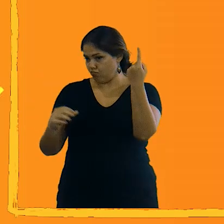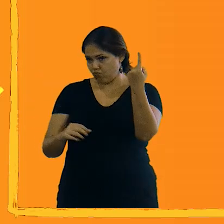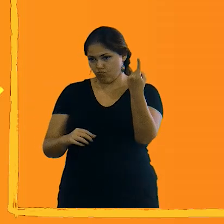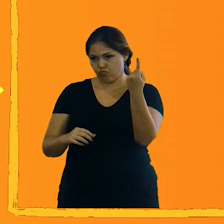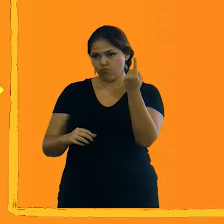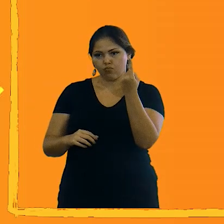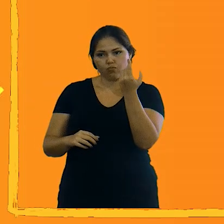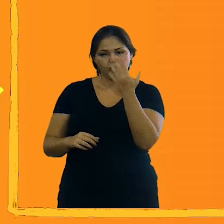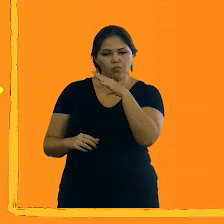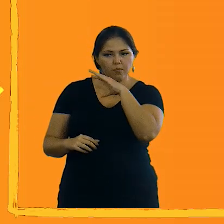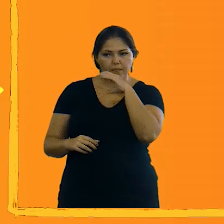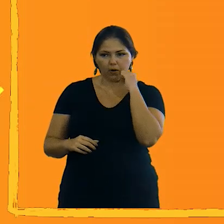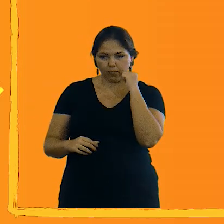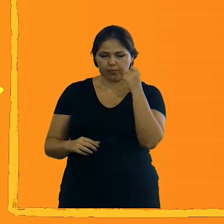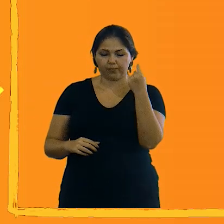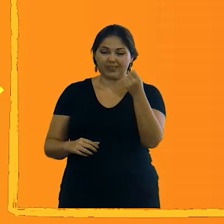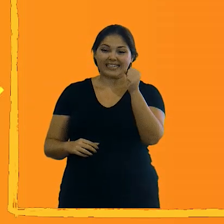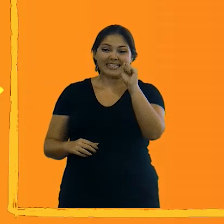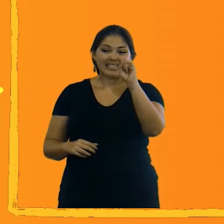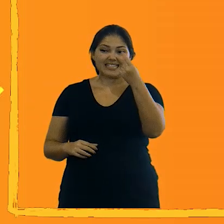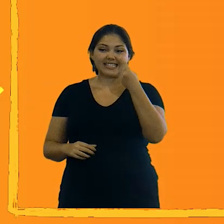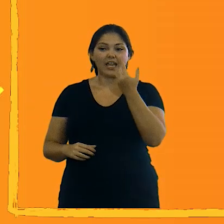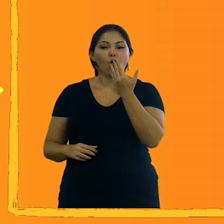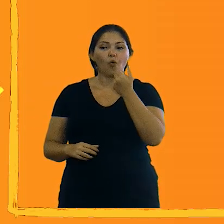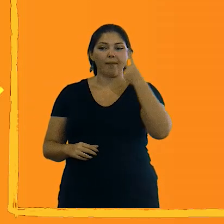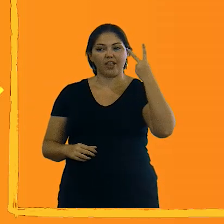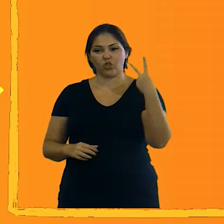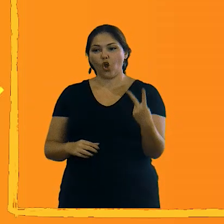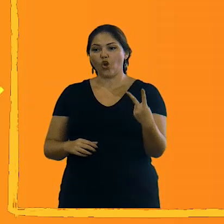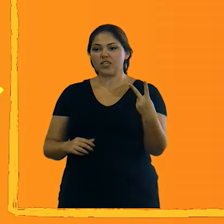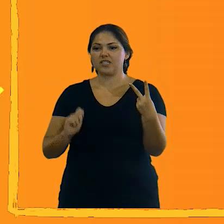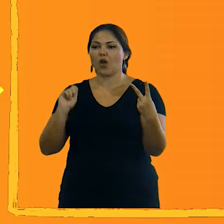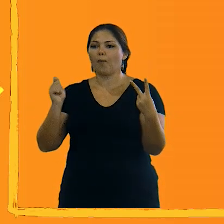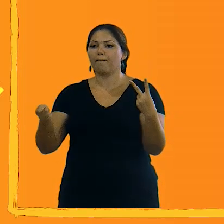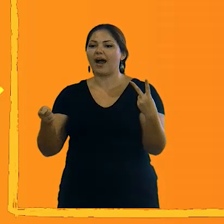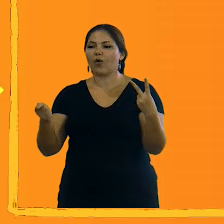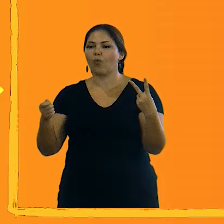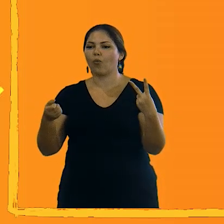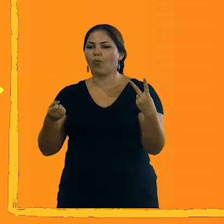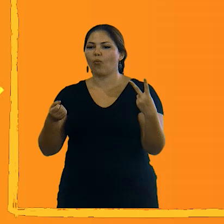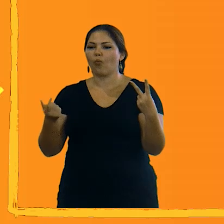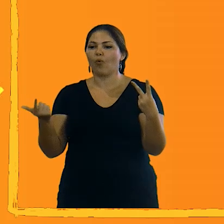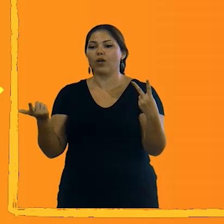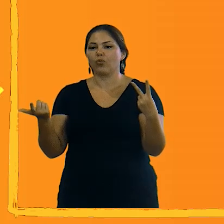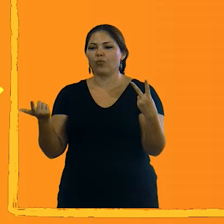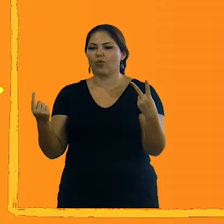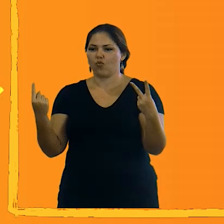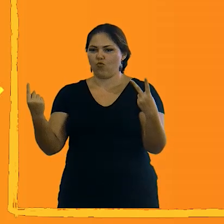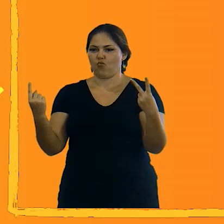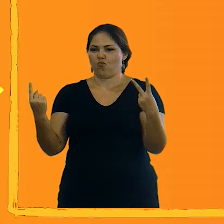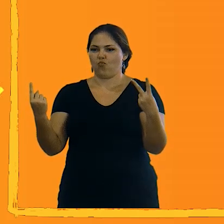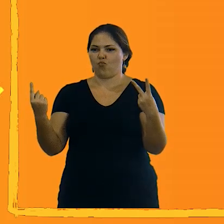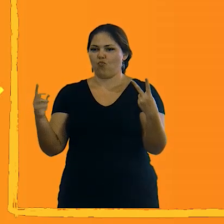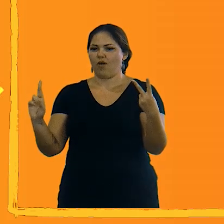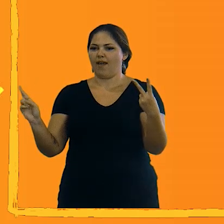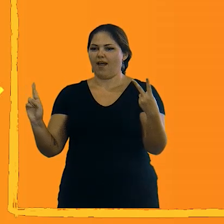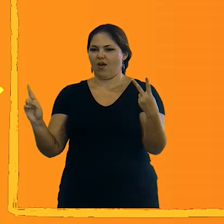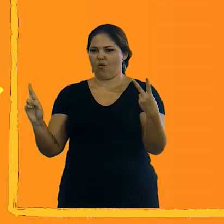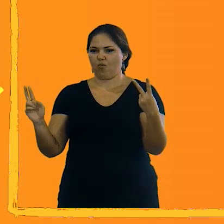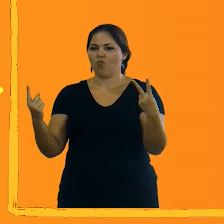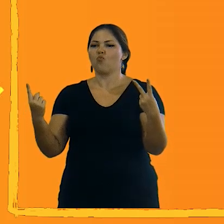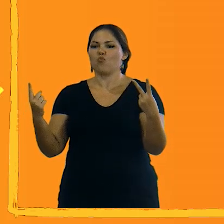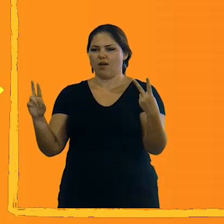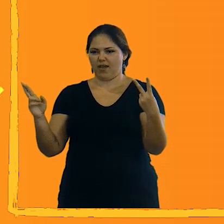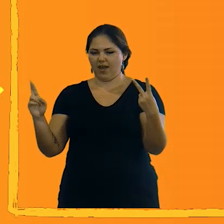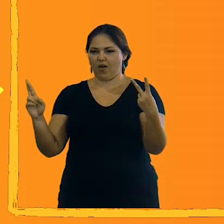CAV Se eu comer dois carioquinhas eu vou pagar quanto R Se eu